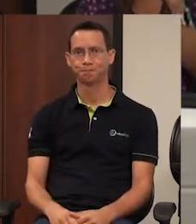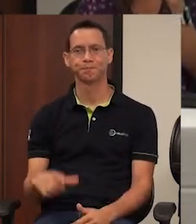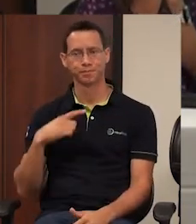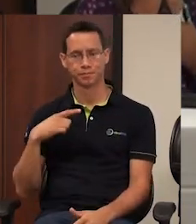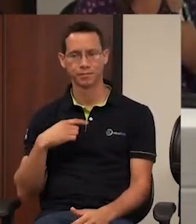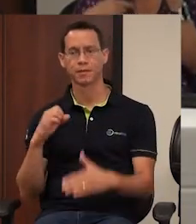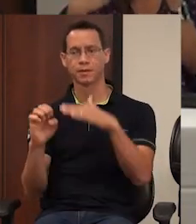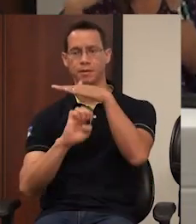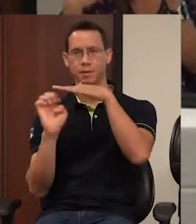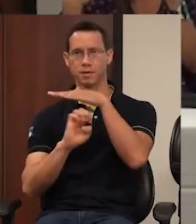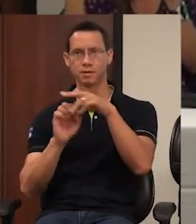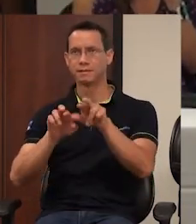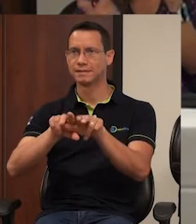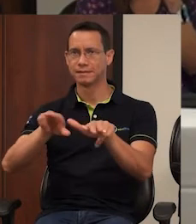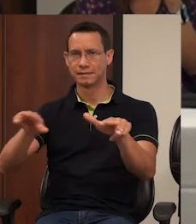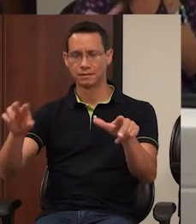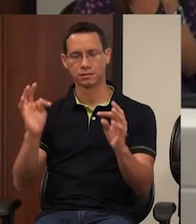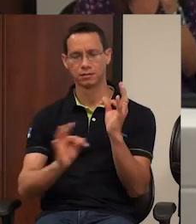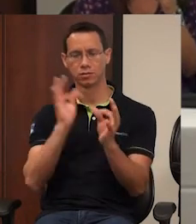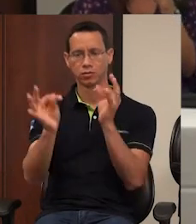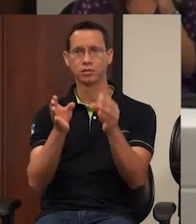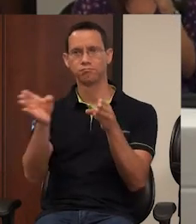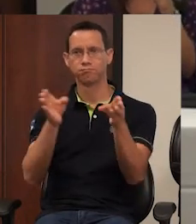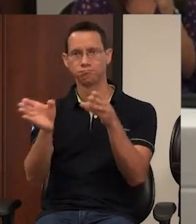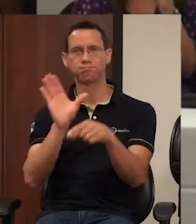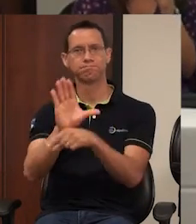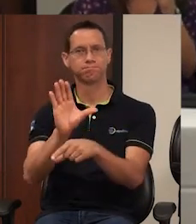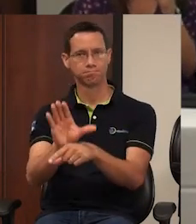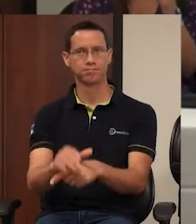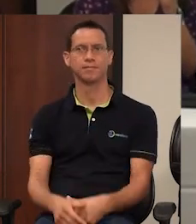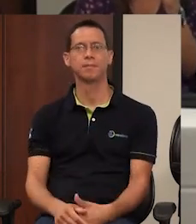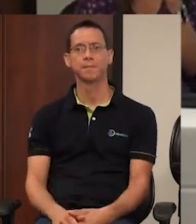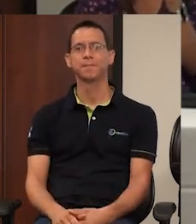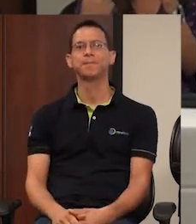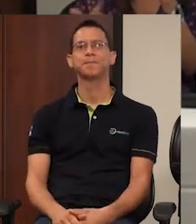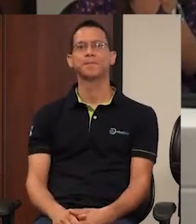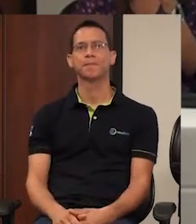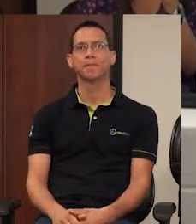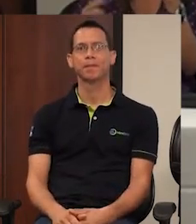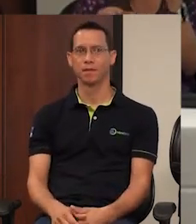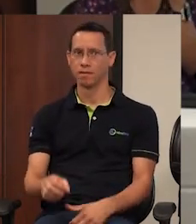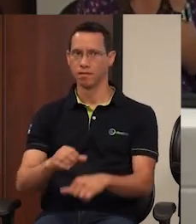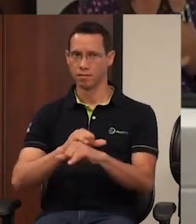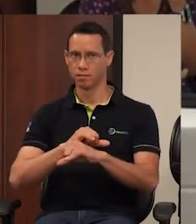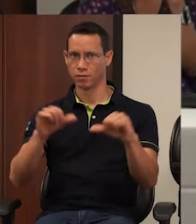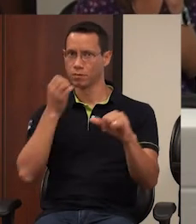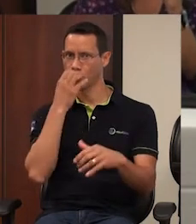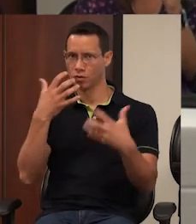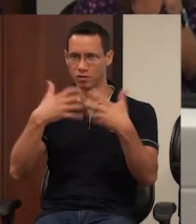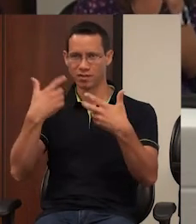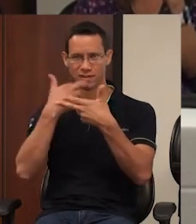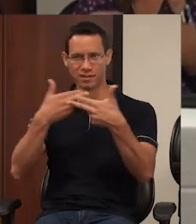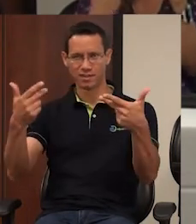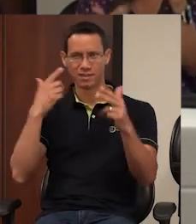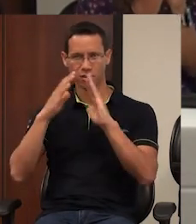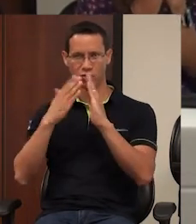de empresas e tecnologia assistiva para ajudar nisso. Eu tenho boas notícias. O Sindicato das Escolas Particulares de